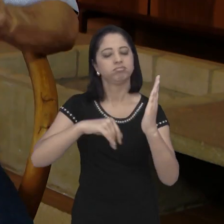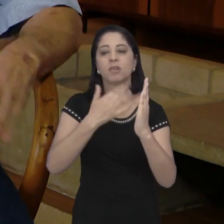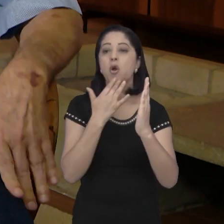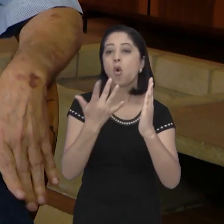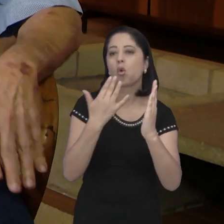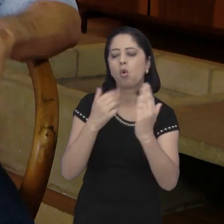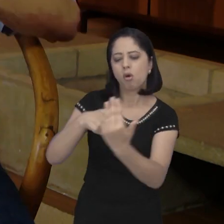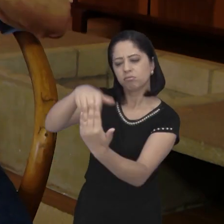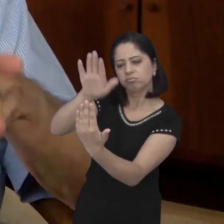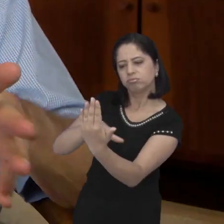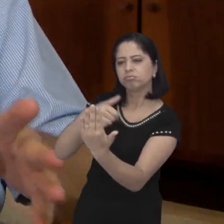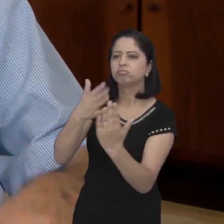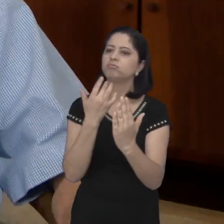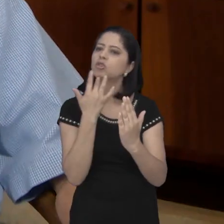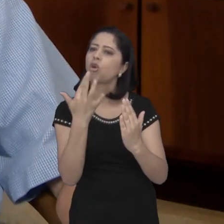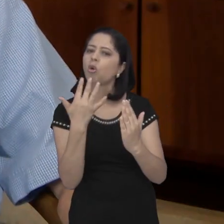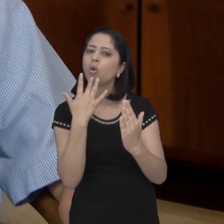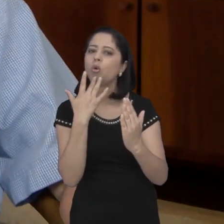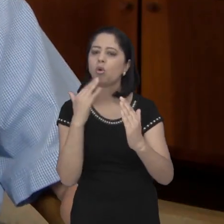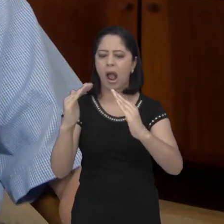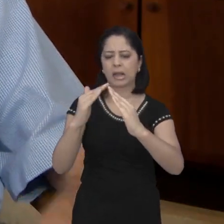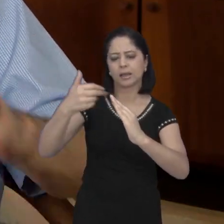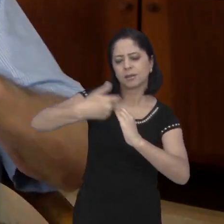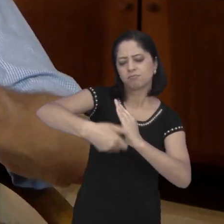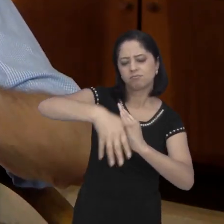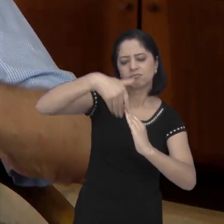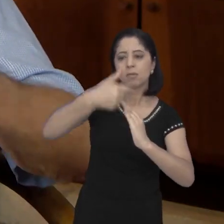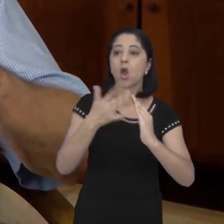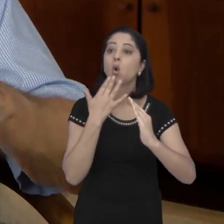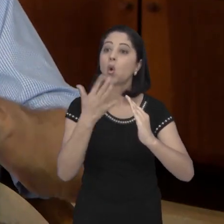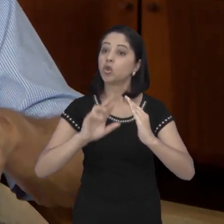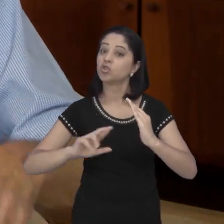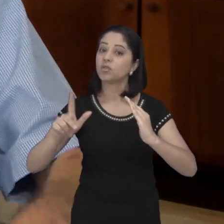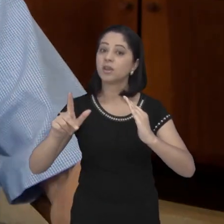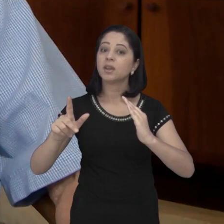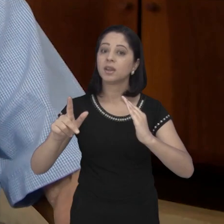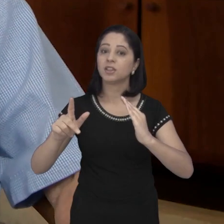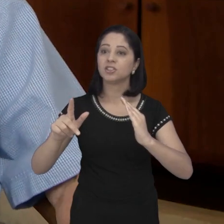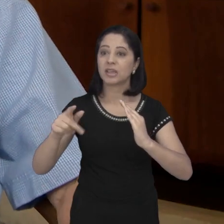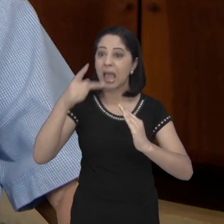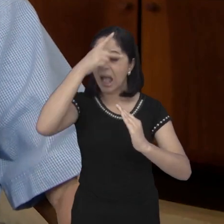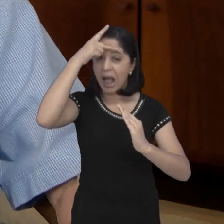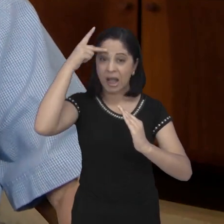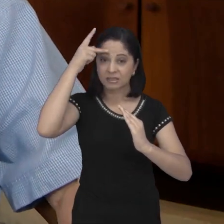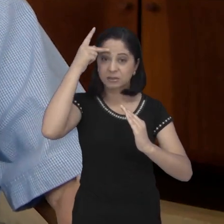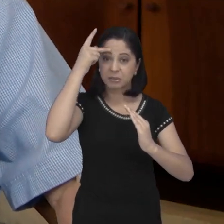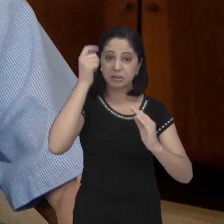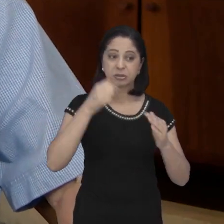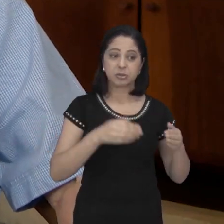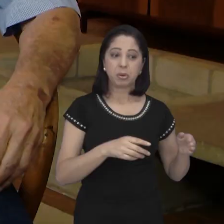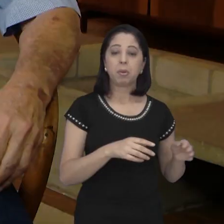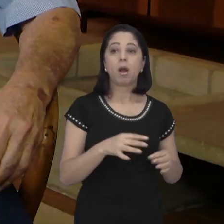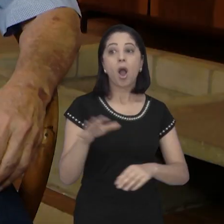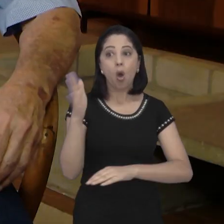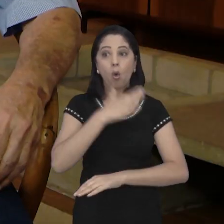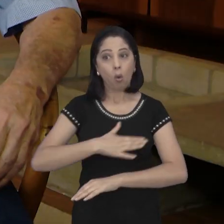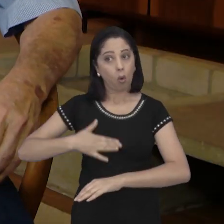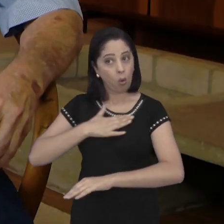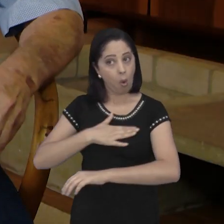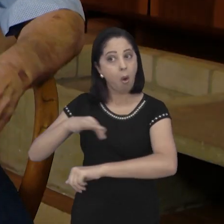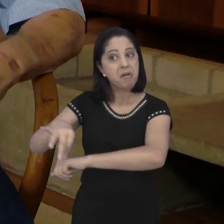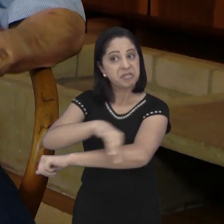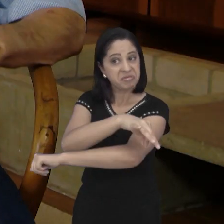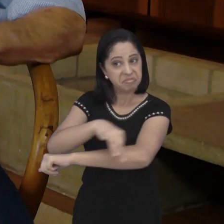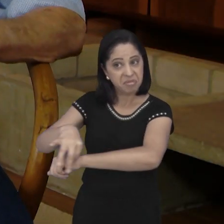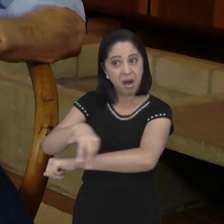reconhecer logo, né? Essa é uma casa de arquiteto e de um arquiteto de desenho moderno, né? A forma